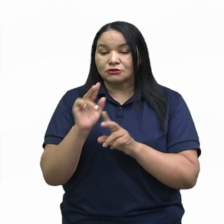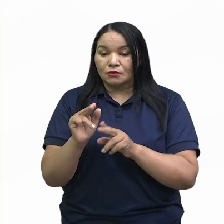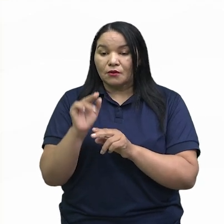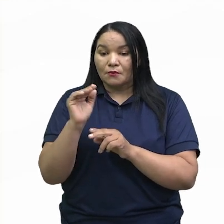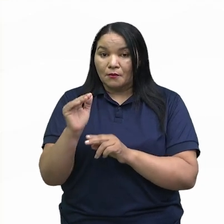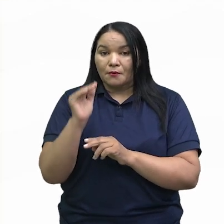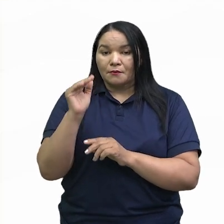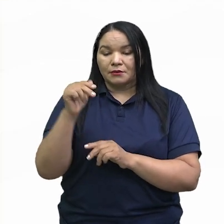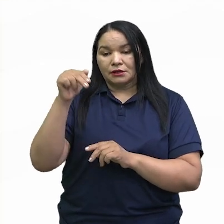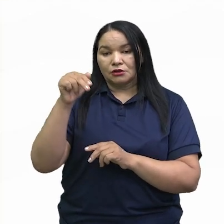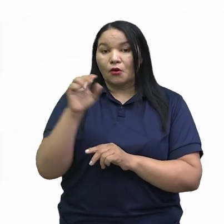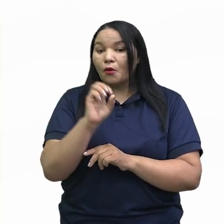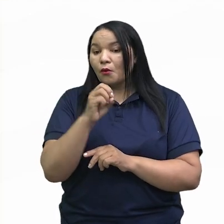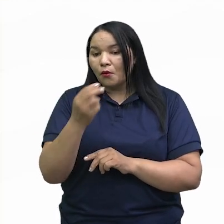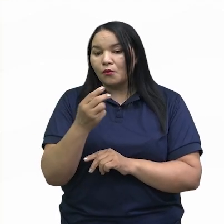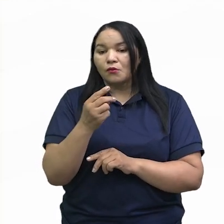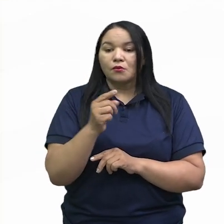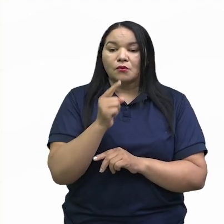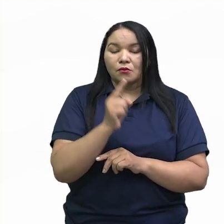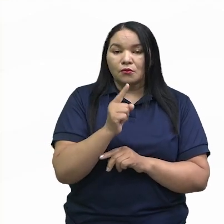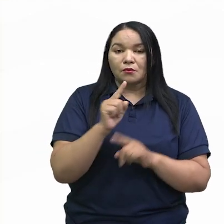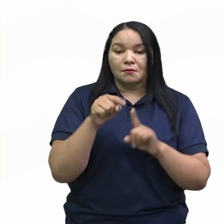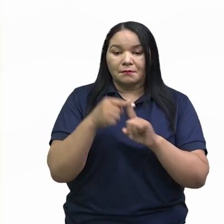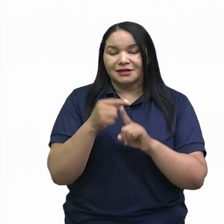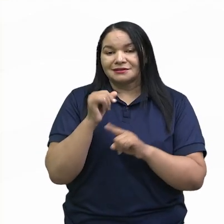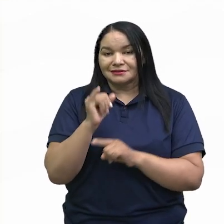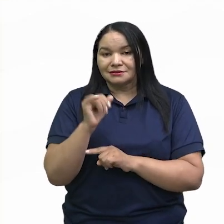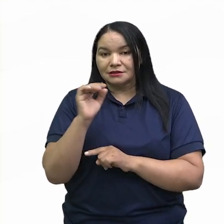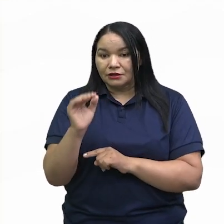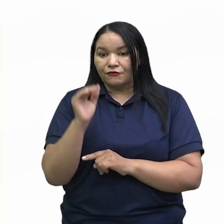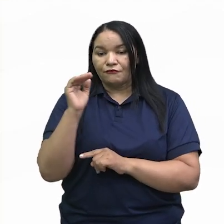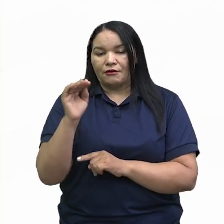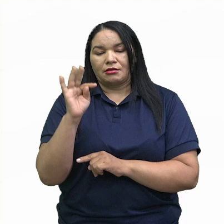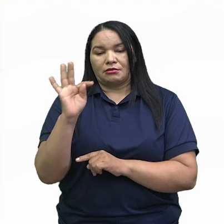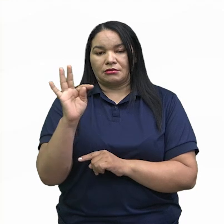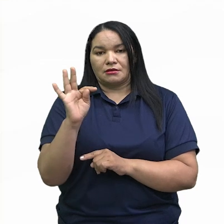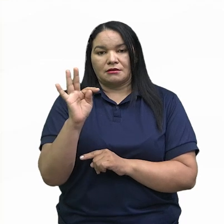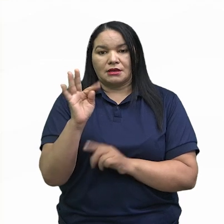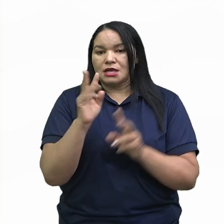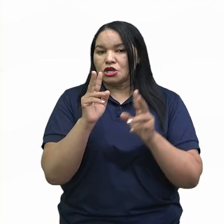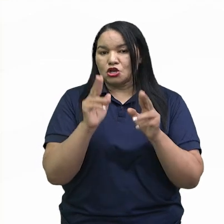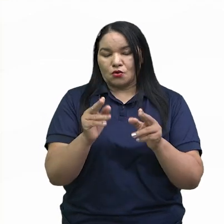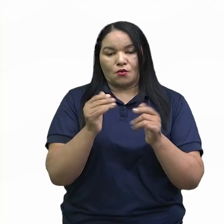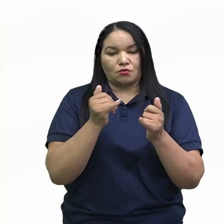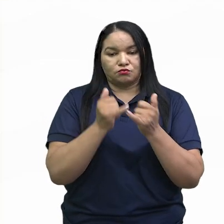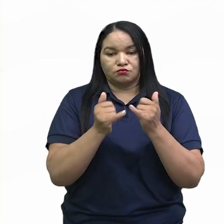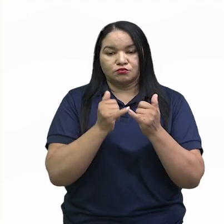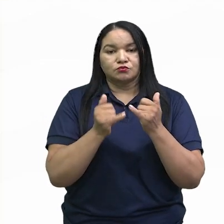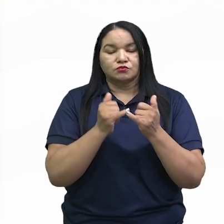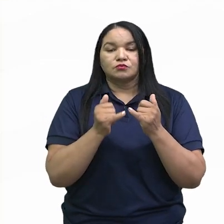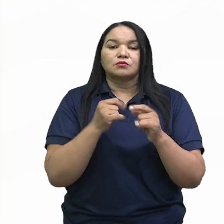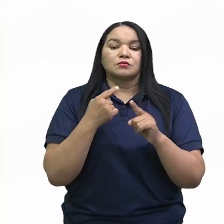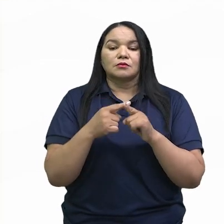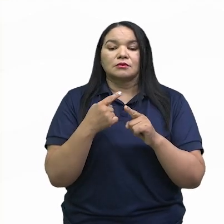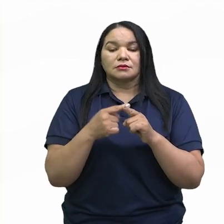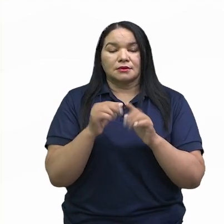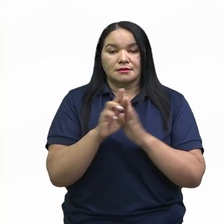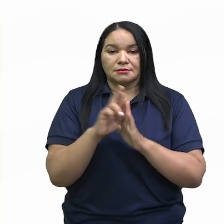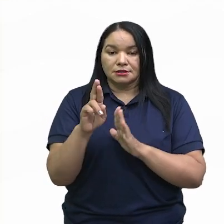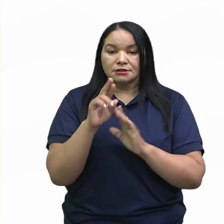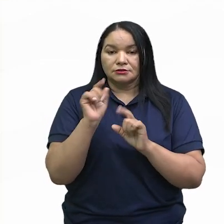vai ter 1 mais I elevado a T. É a mesma coisa, ou seja, as duas letras